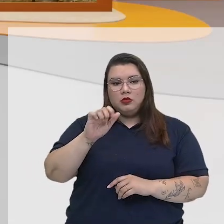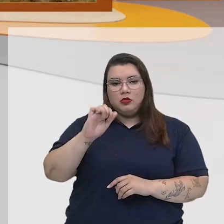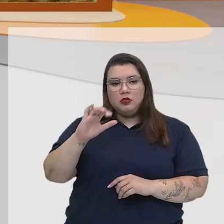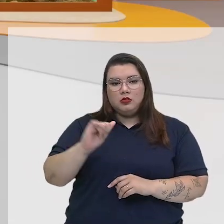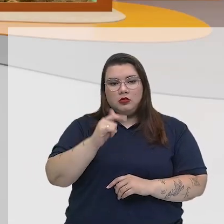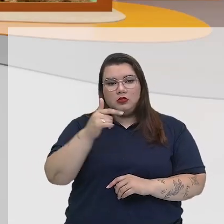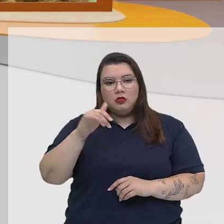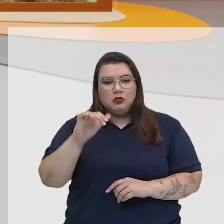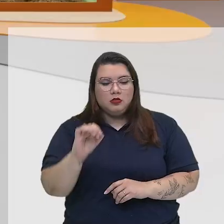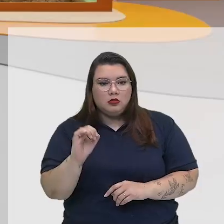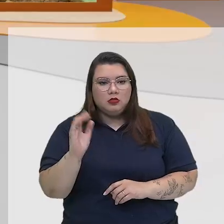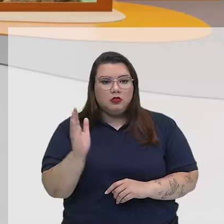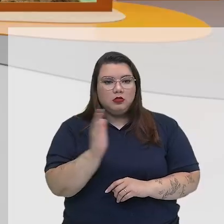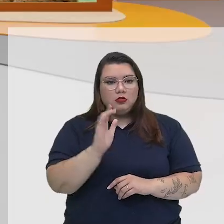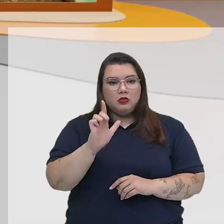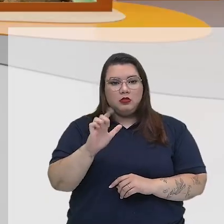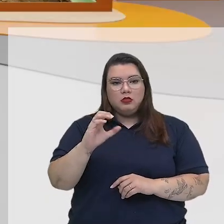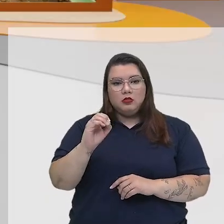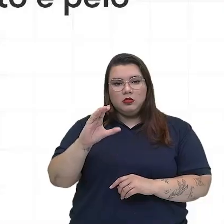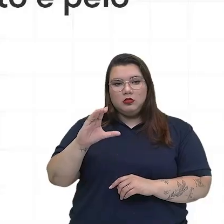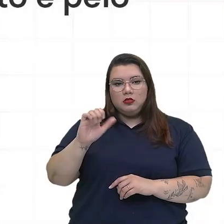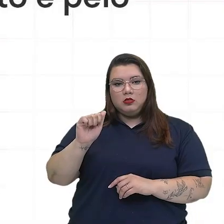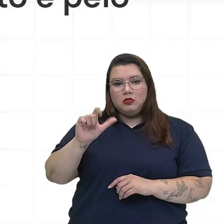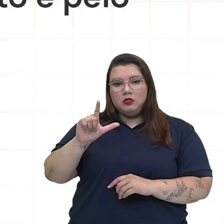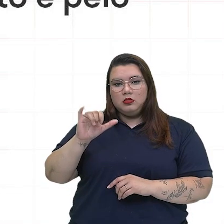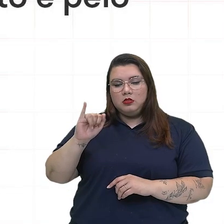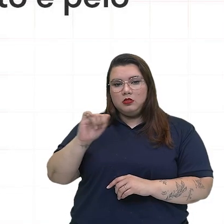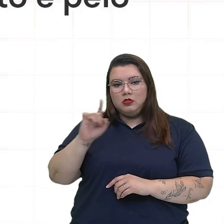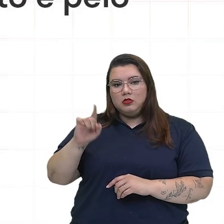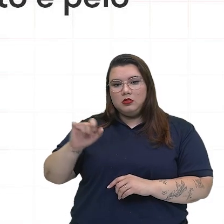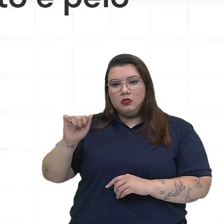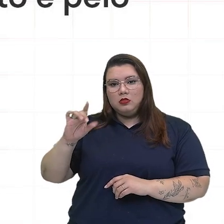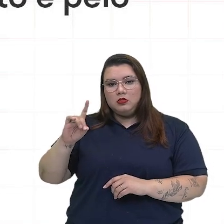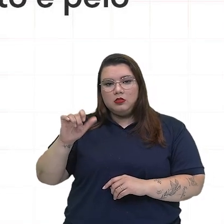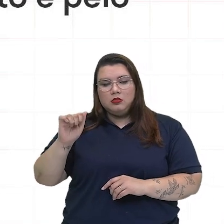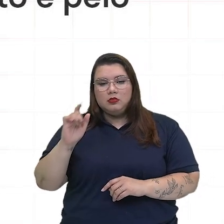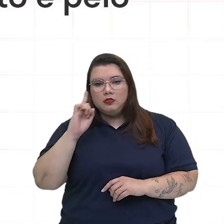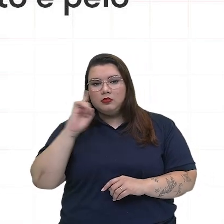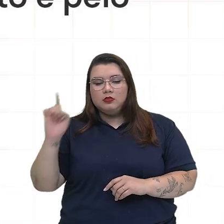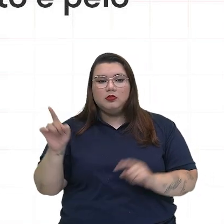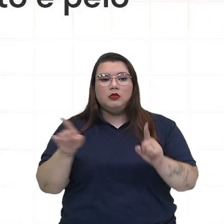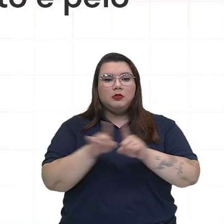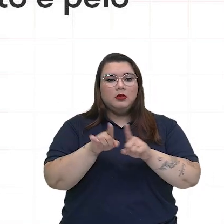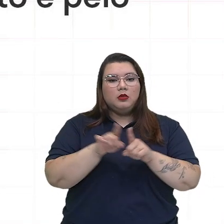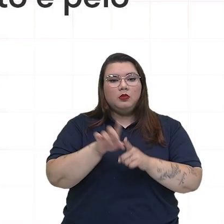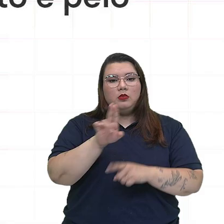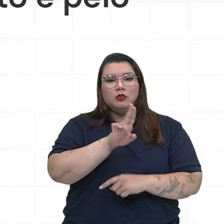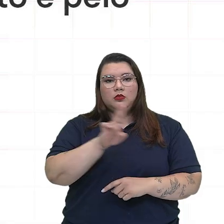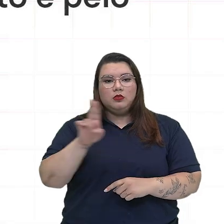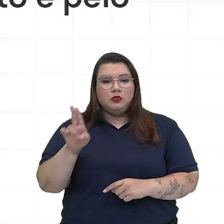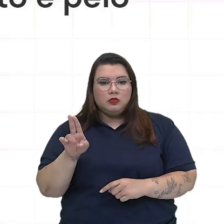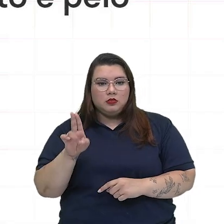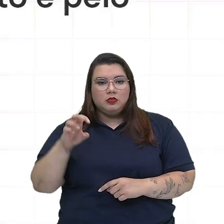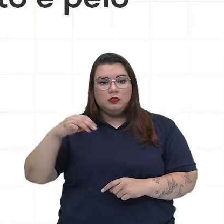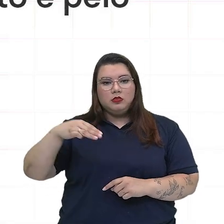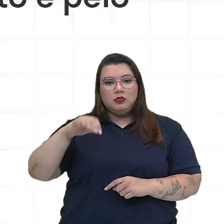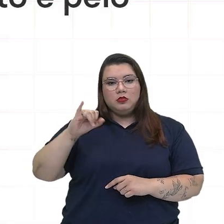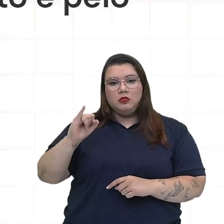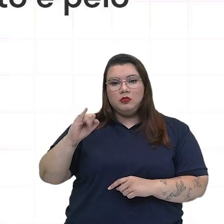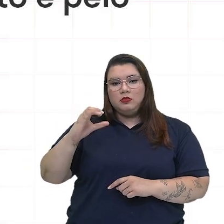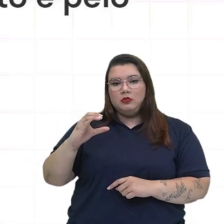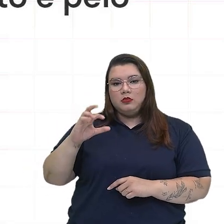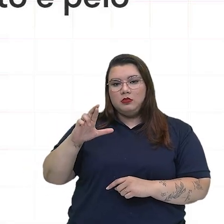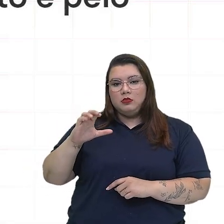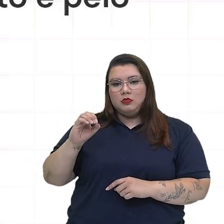ser a irrigação localizada, tá? A irrigação localizada, gente, também ela é chamada